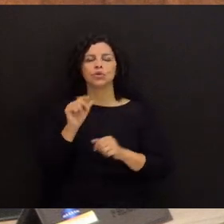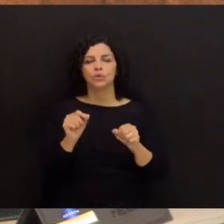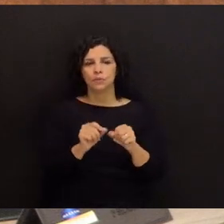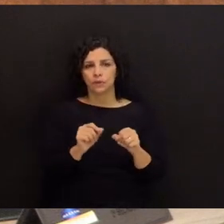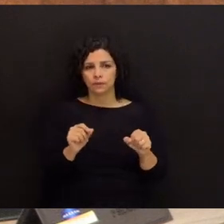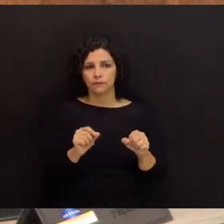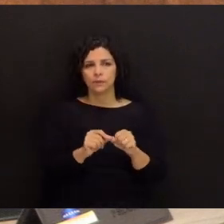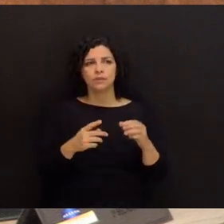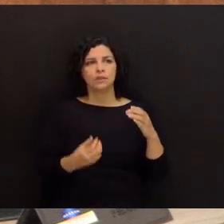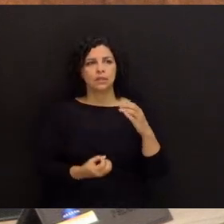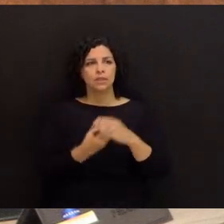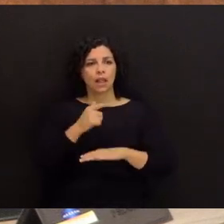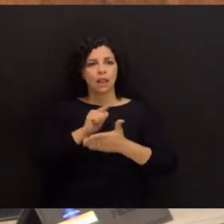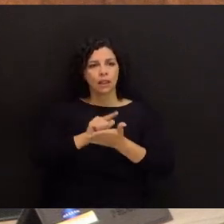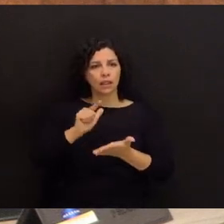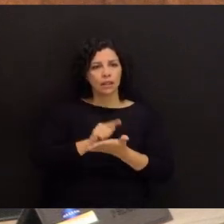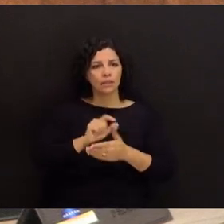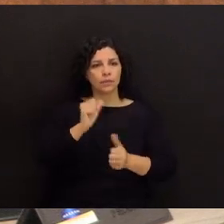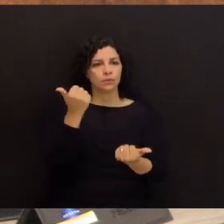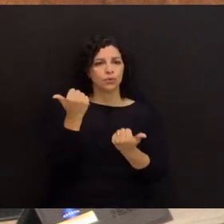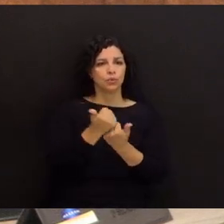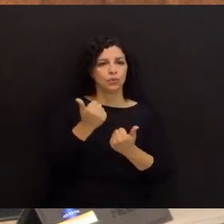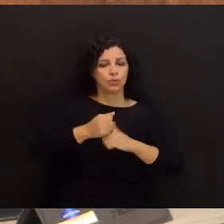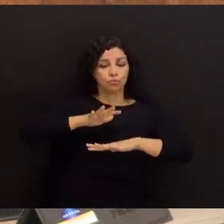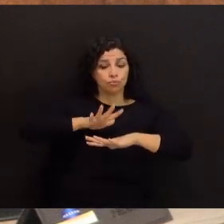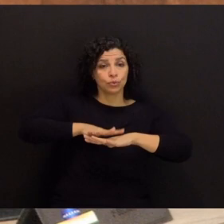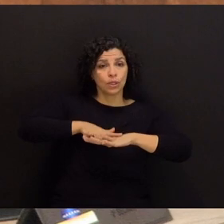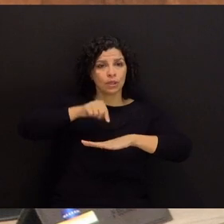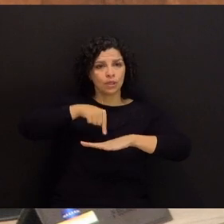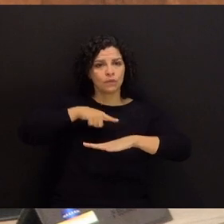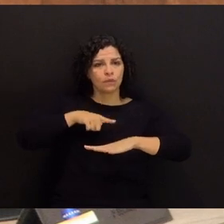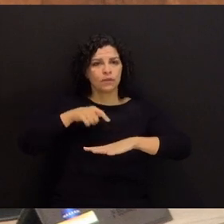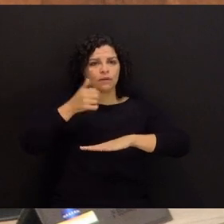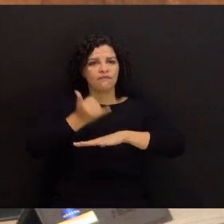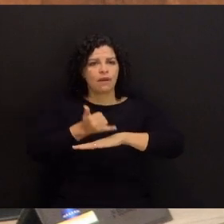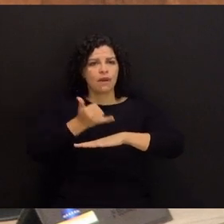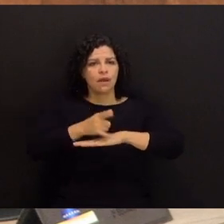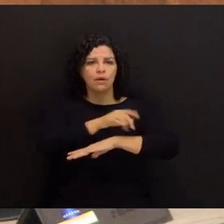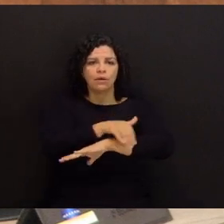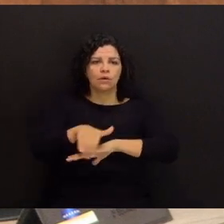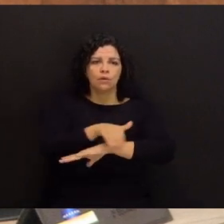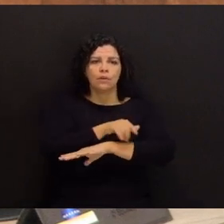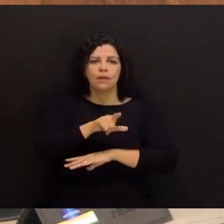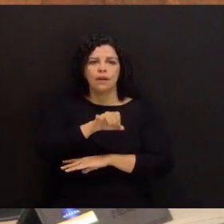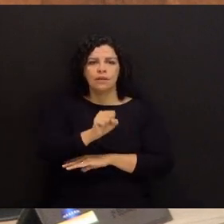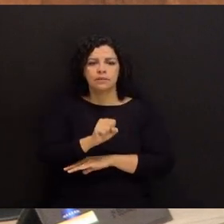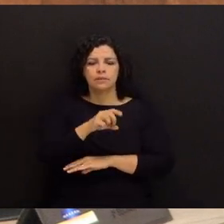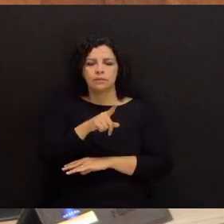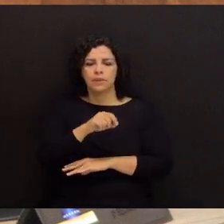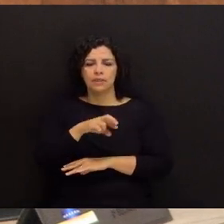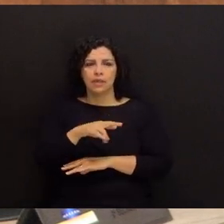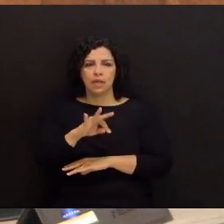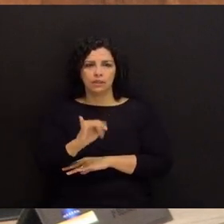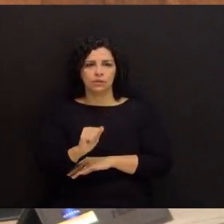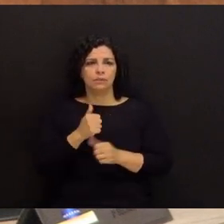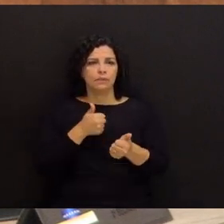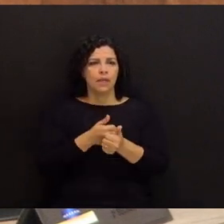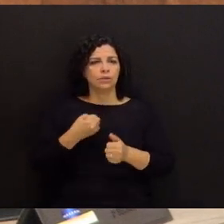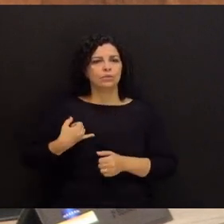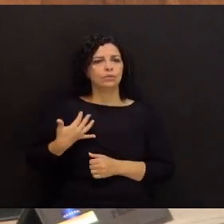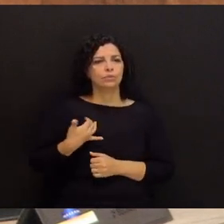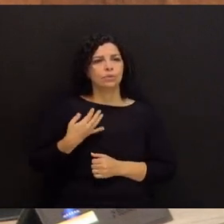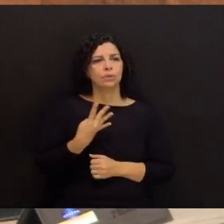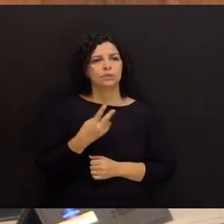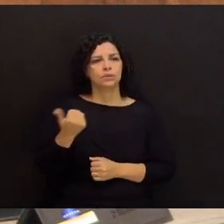realizada em limpeza e a troca da tampa do bueiro localizado na Rua Laís Peretti próximo ao número